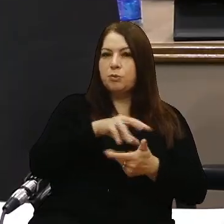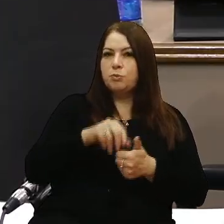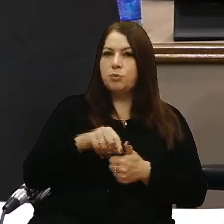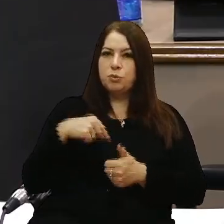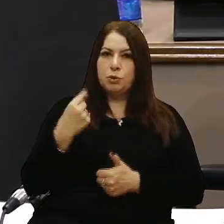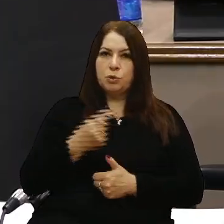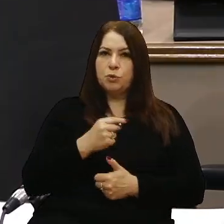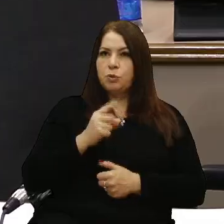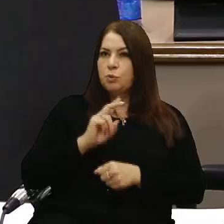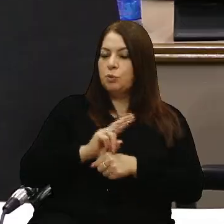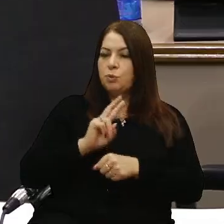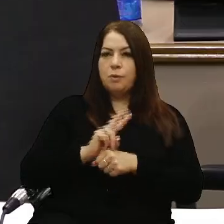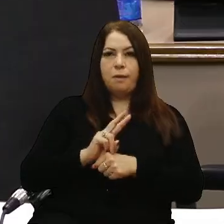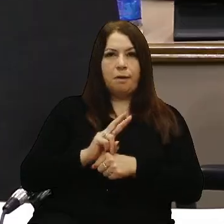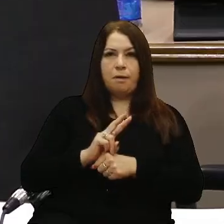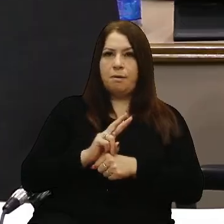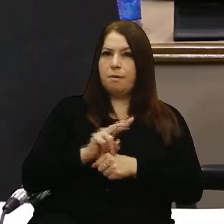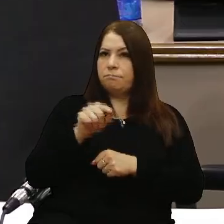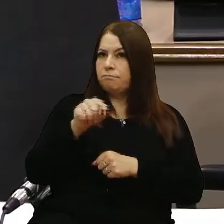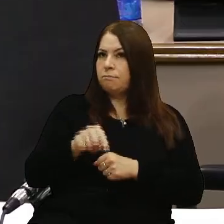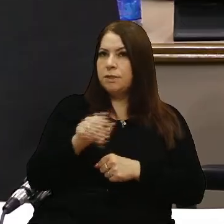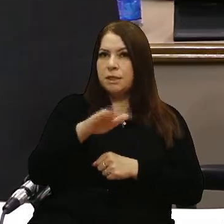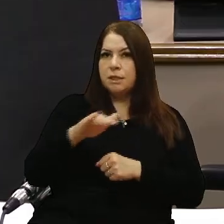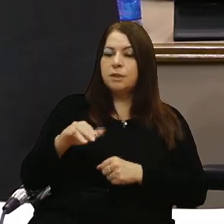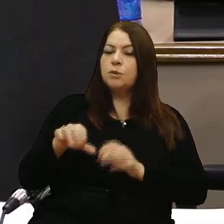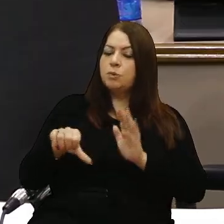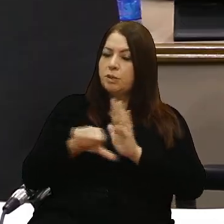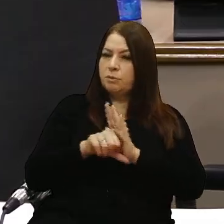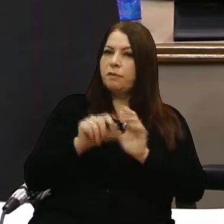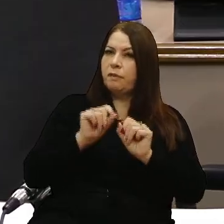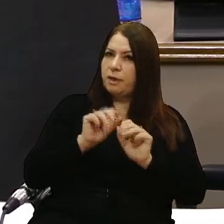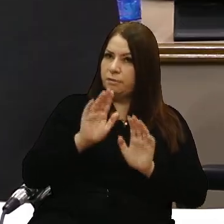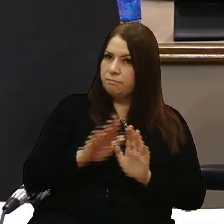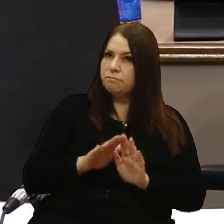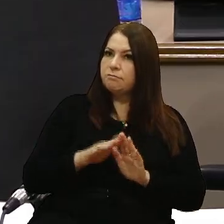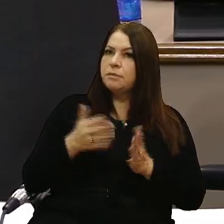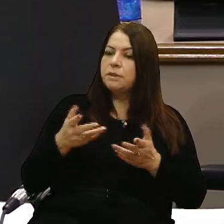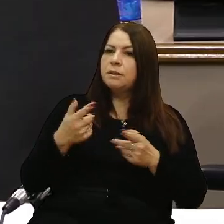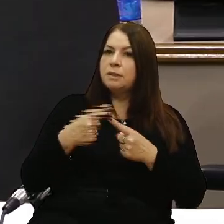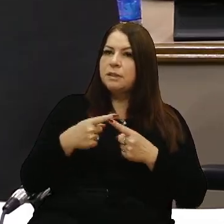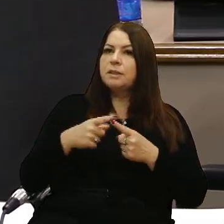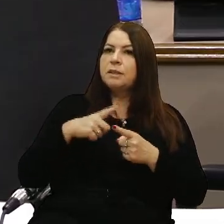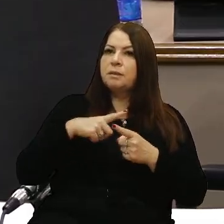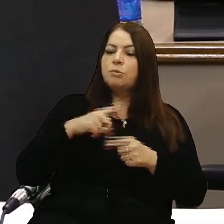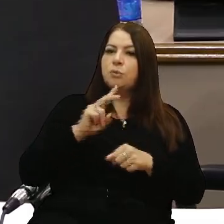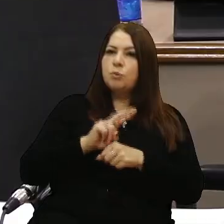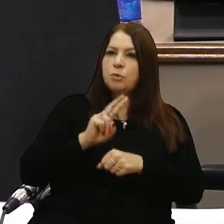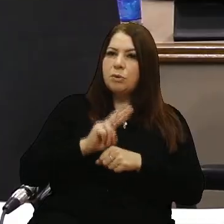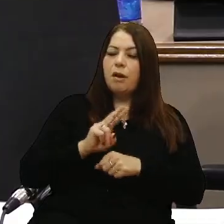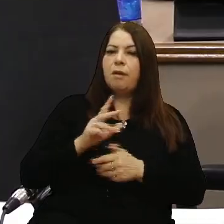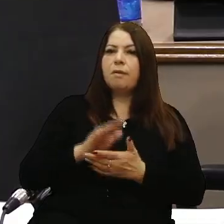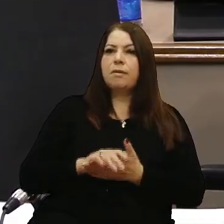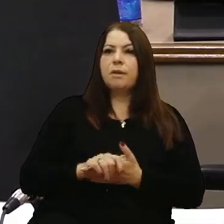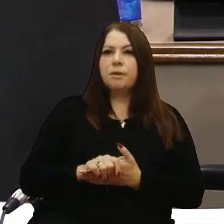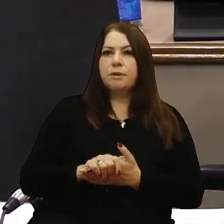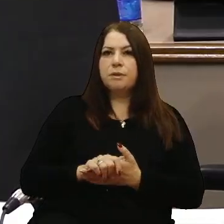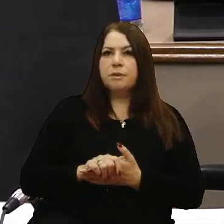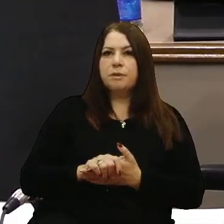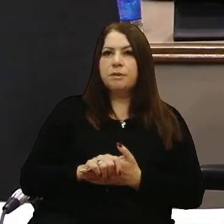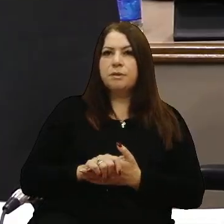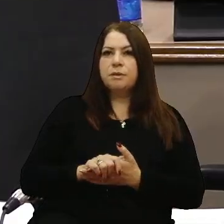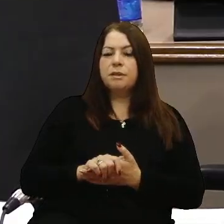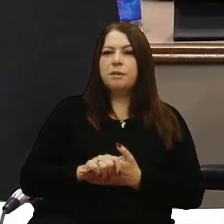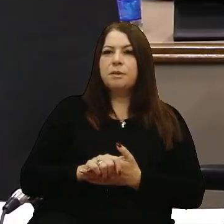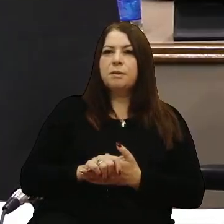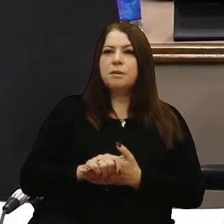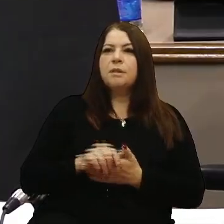nós não protegermos e empoderarmos nossas crianças, o crime o fará. Então, portanto, temos que proteger, temos que empoderar,